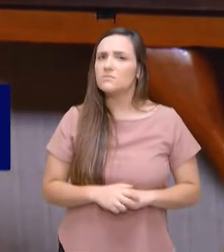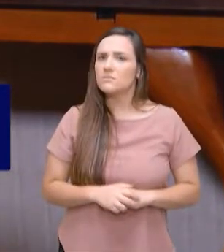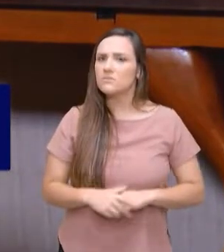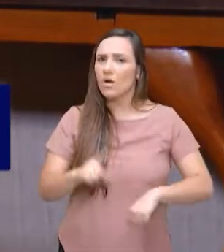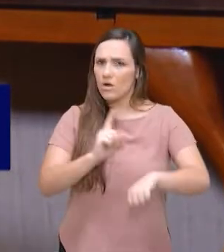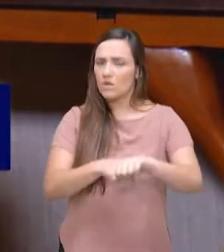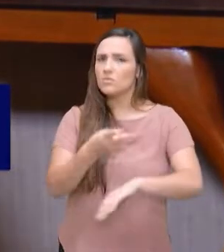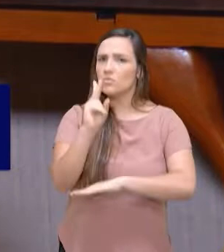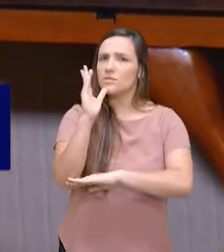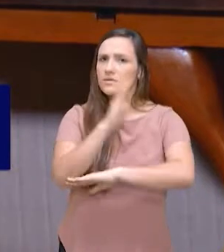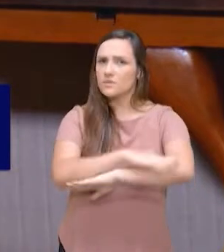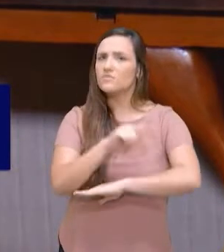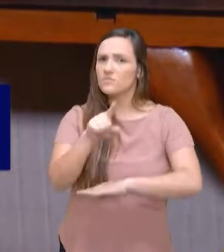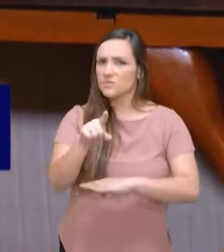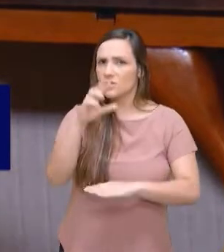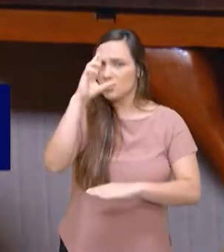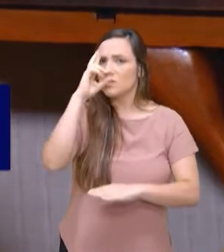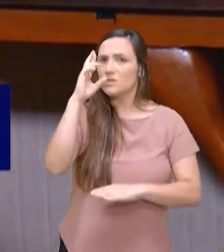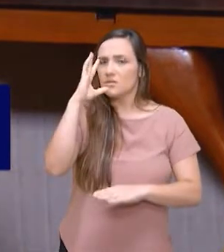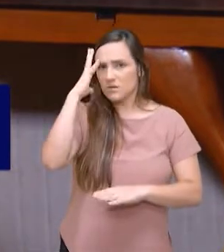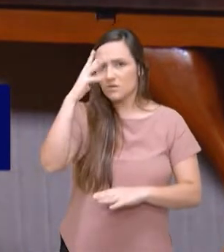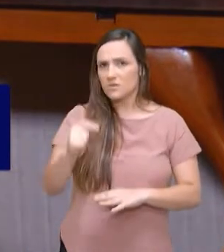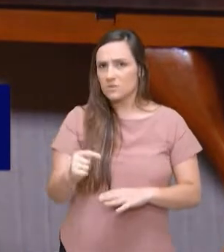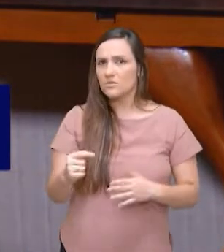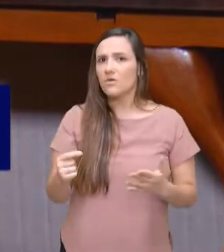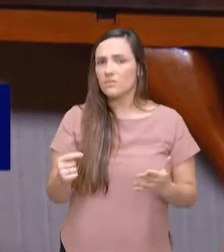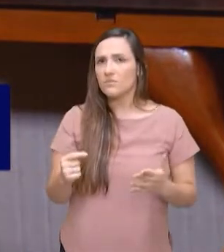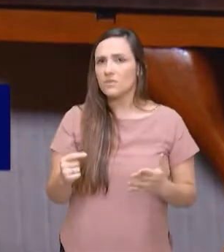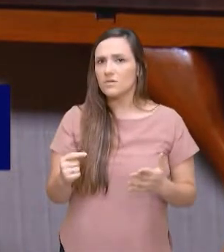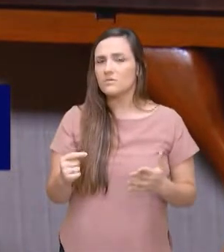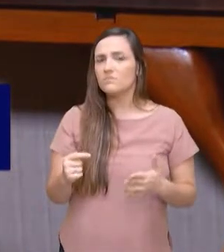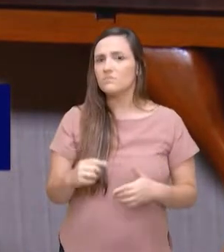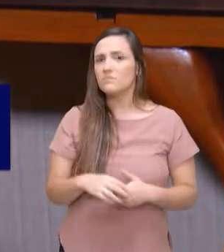2 horas da tarde, a senhora me colocaria um funcionário